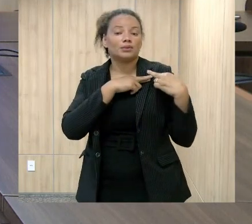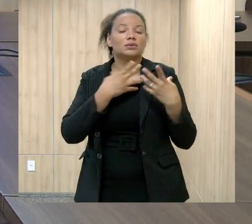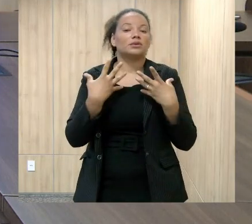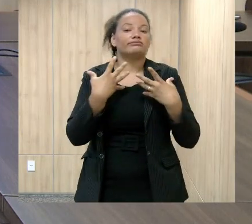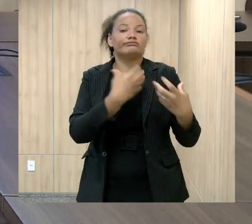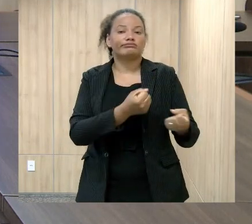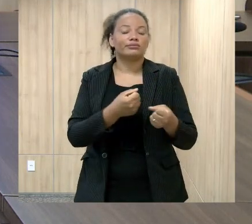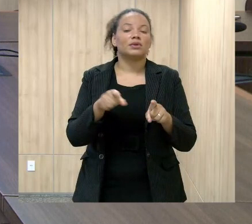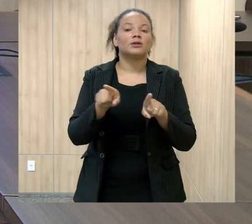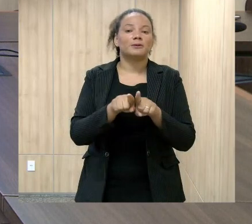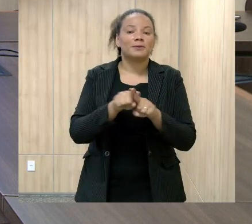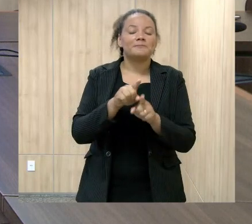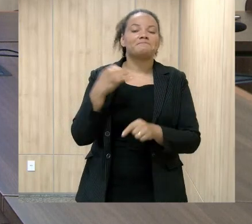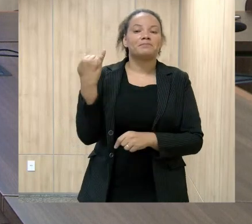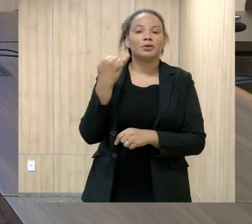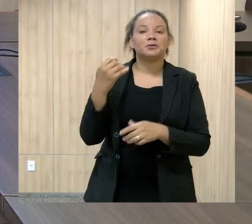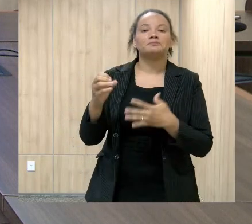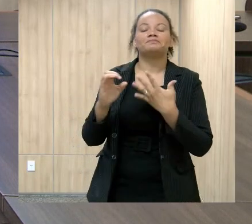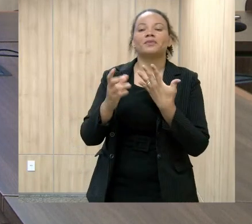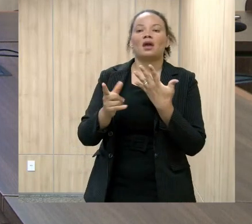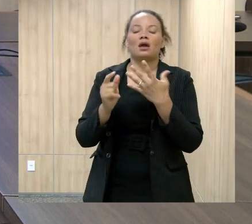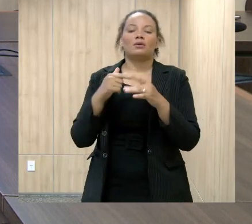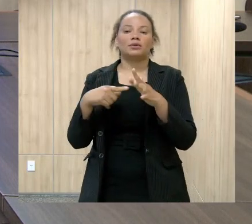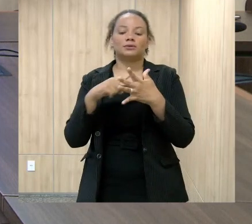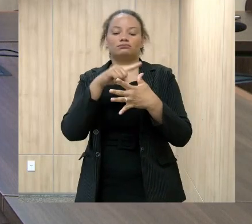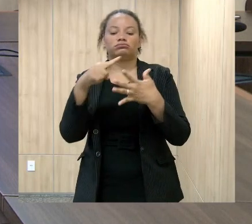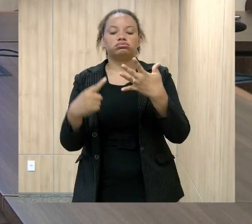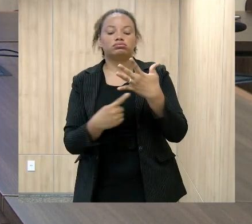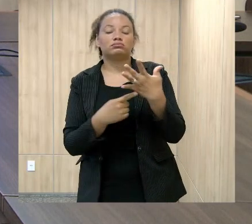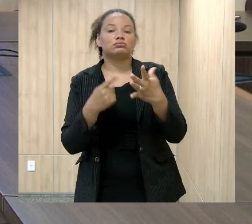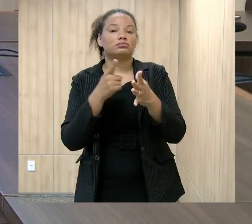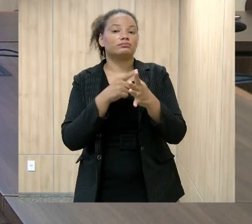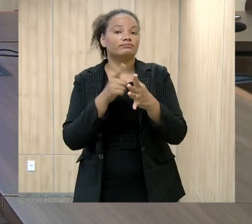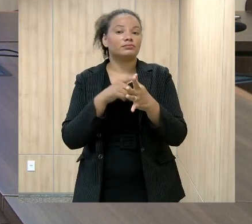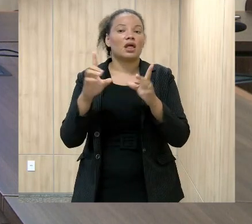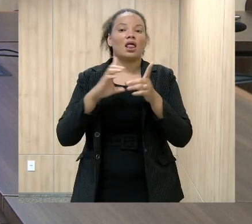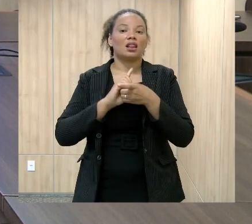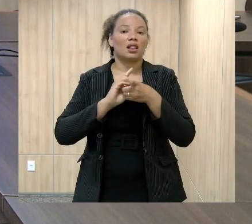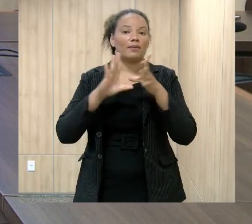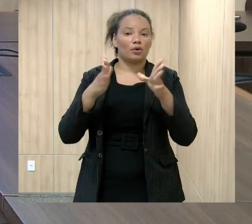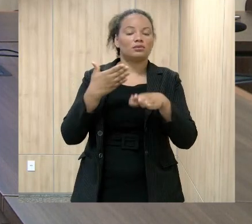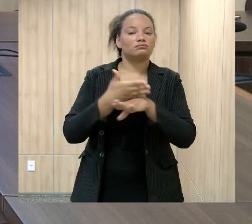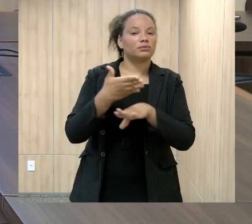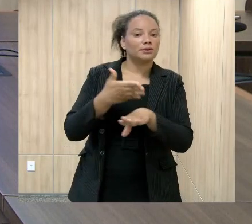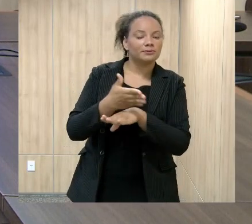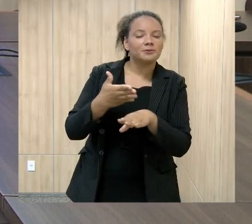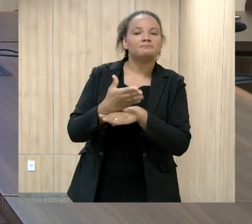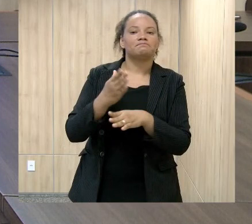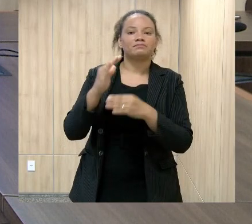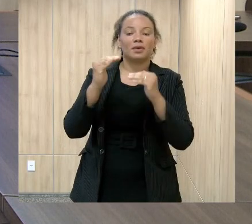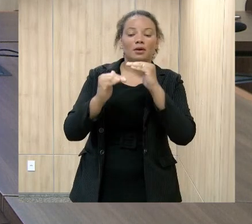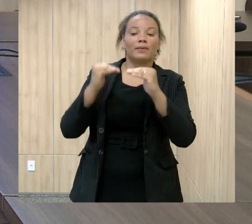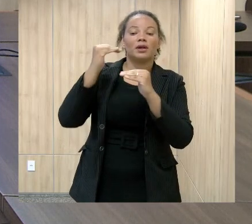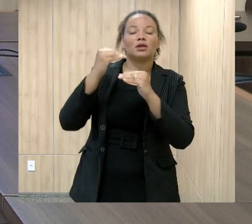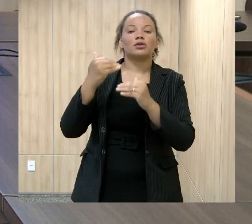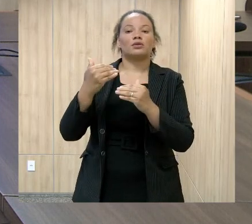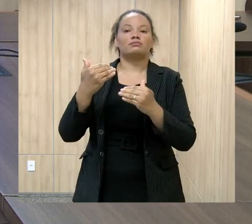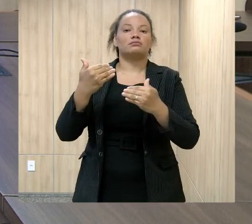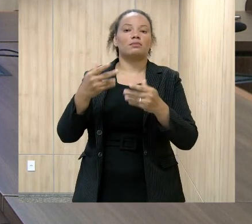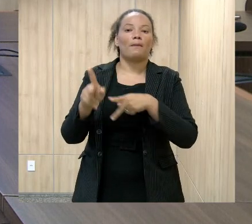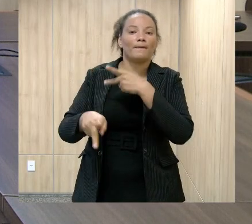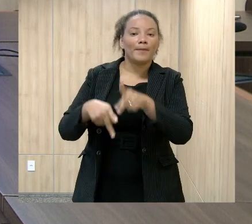nós teremos discussões importantes como o eixo que vai ser debatido lá a democracia participativa e a soberania popular